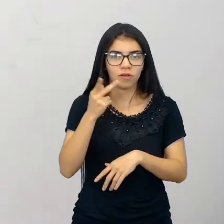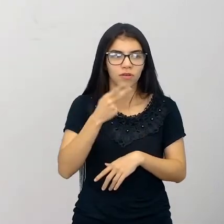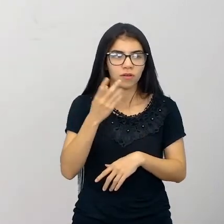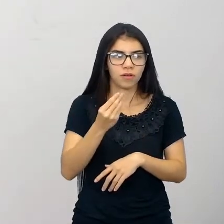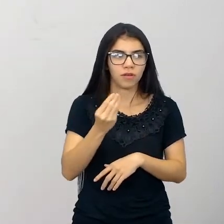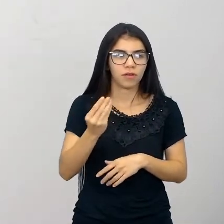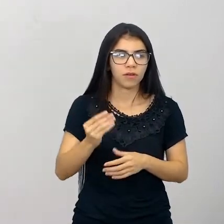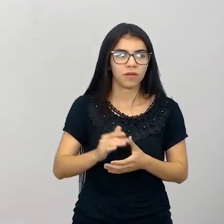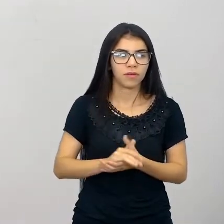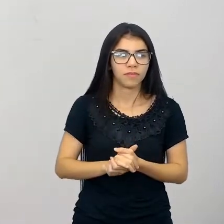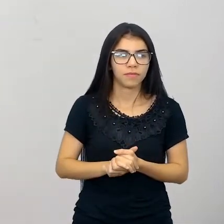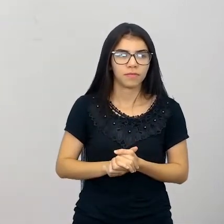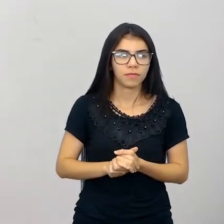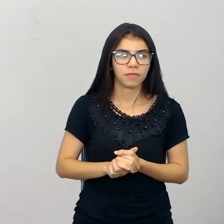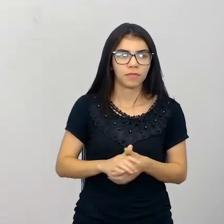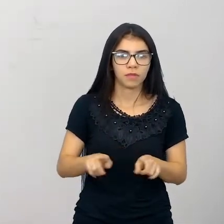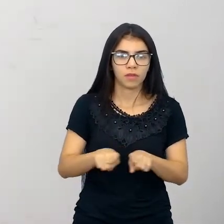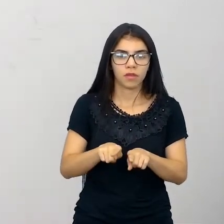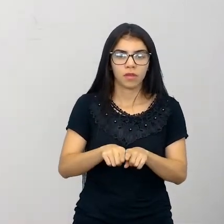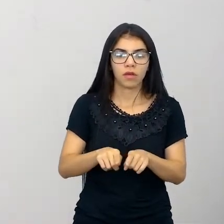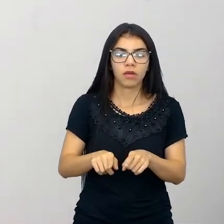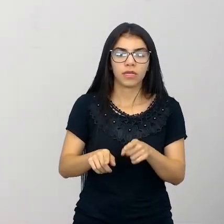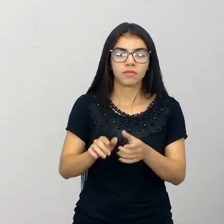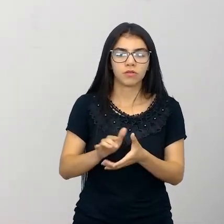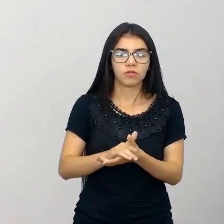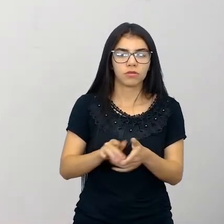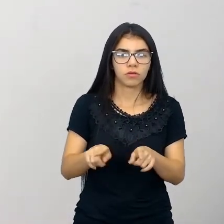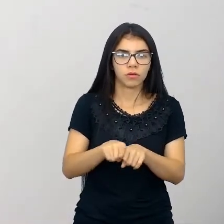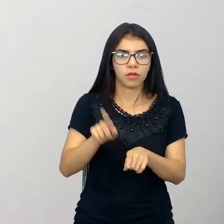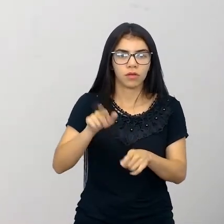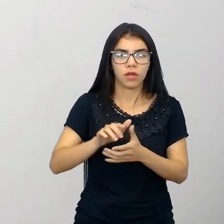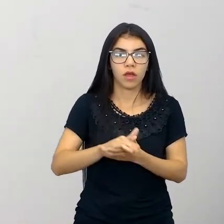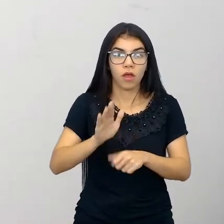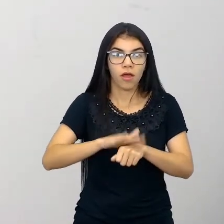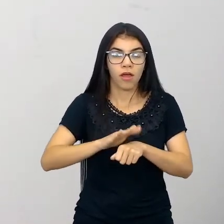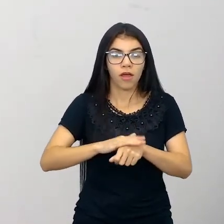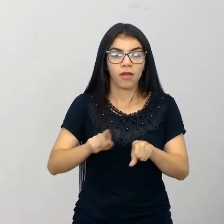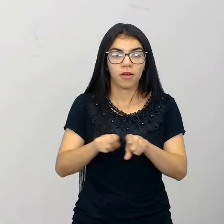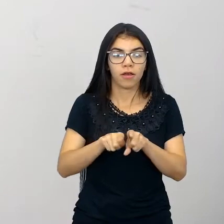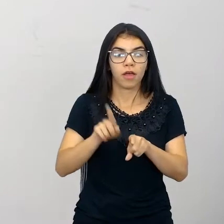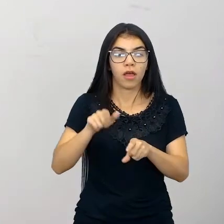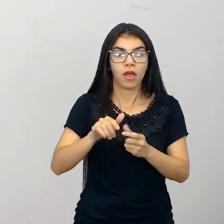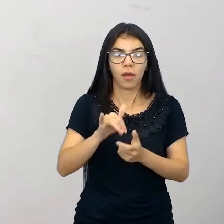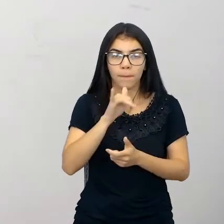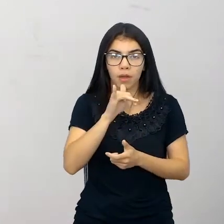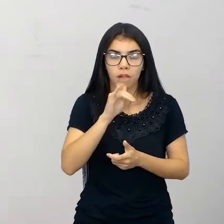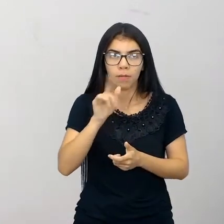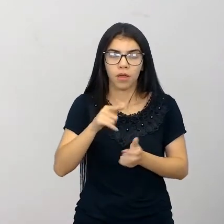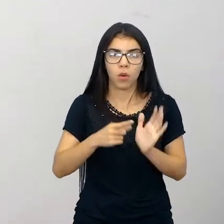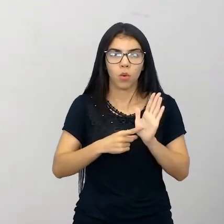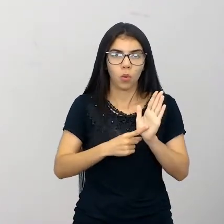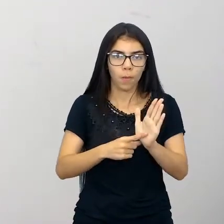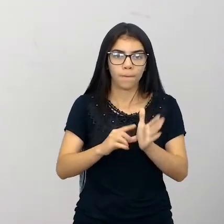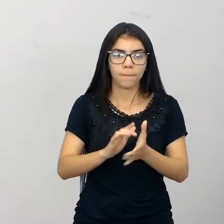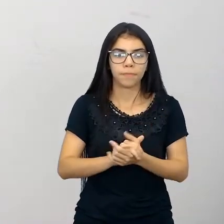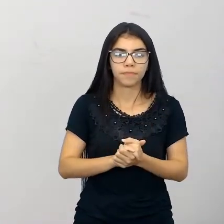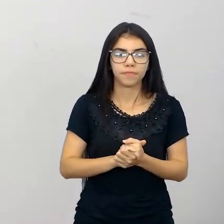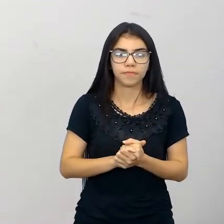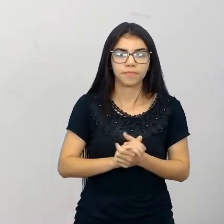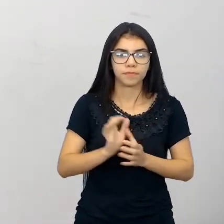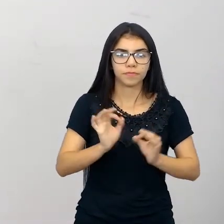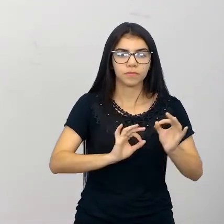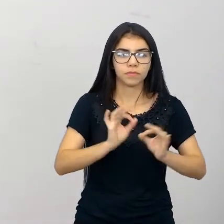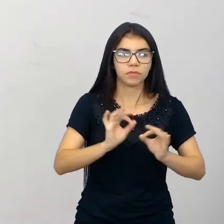assim, quando você pensar em tudo que você fez, inclusive na mostra que vai organizar agora, é